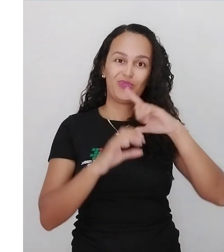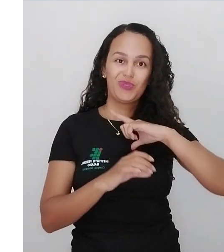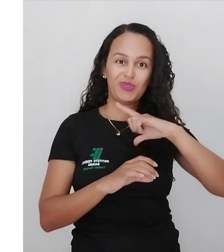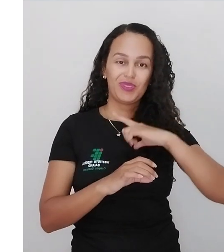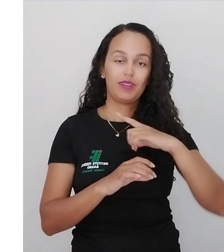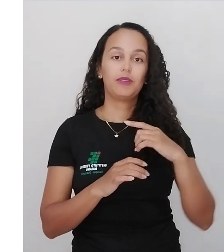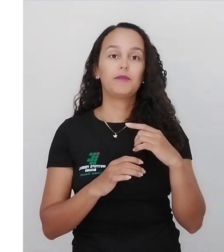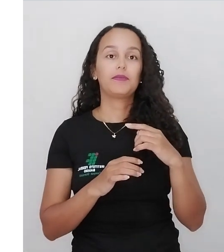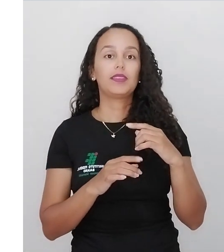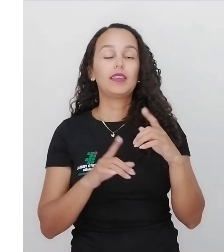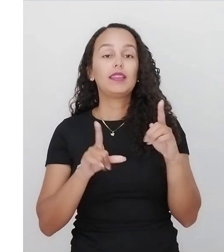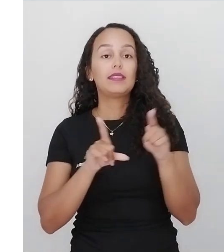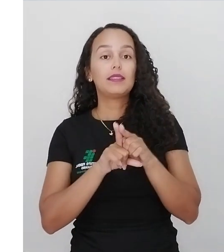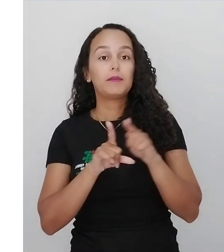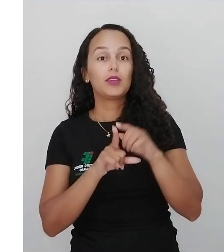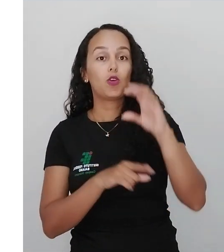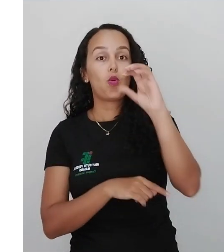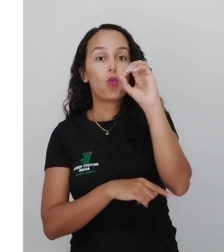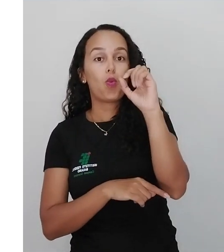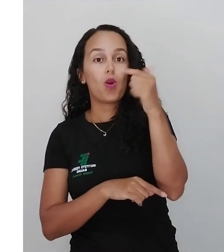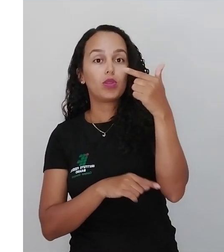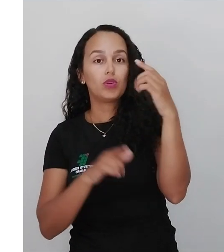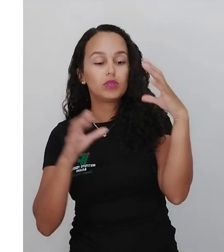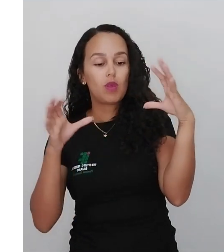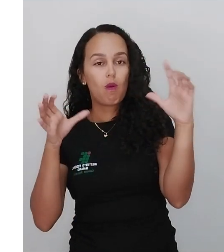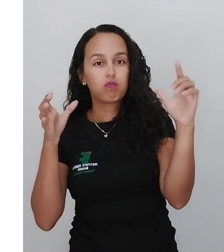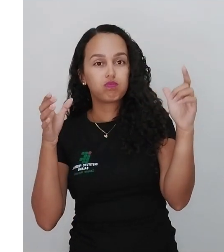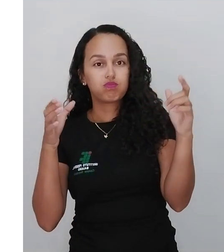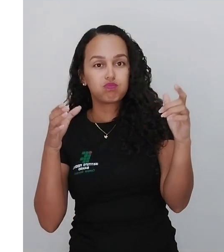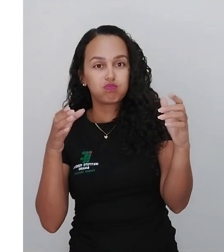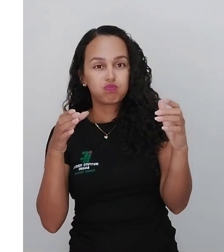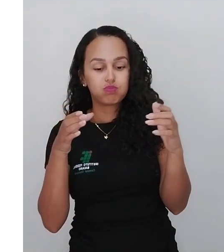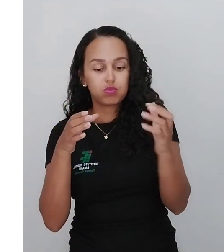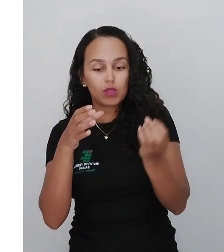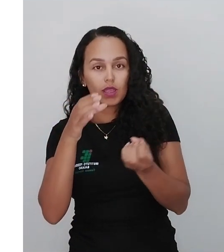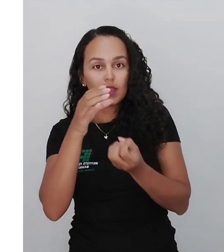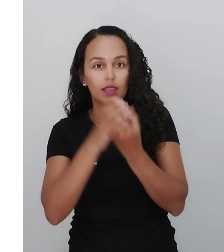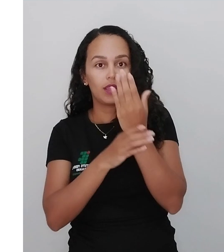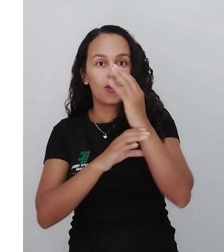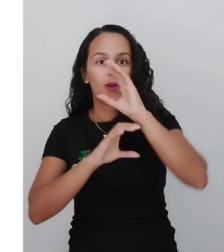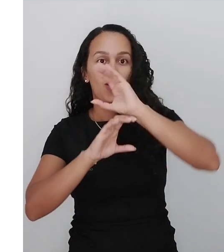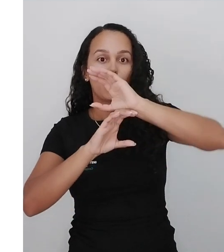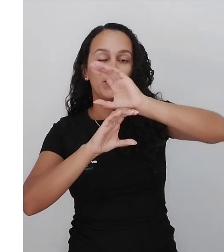protege contra a intensa radiação e também acaba, né, auxiliando também